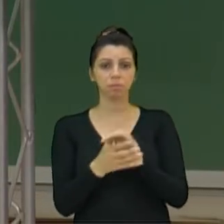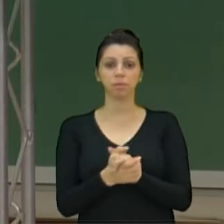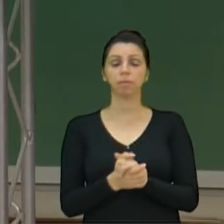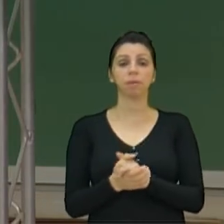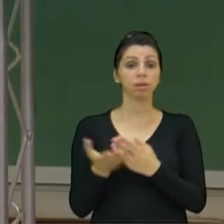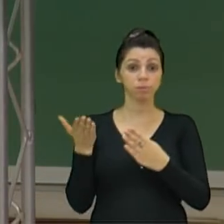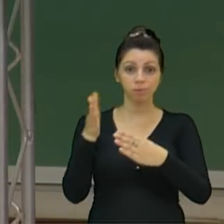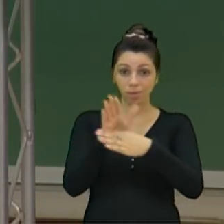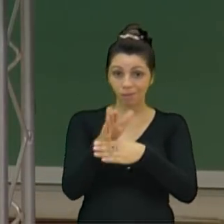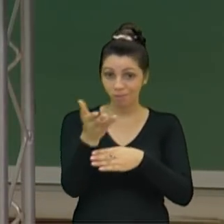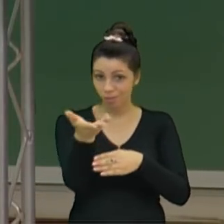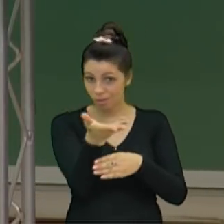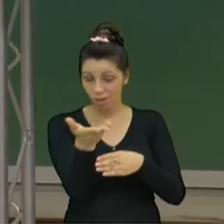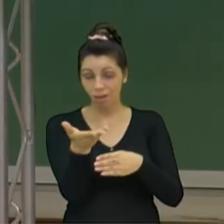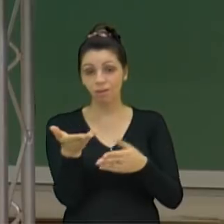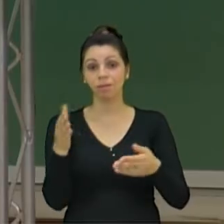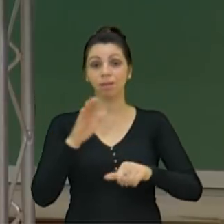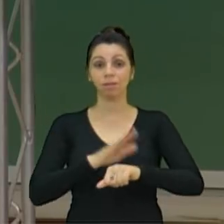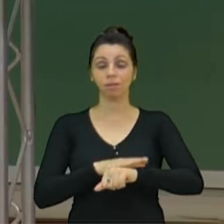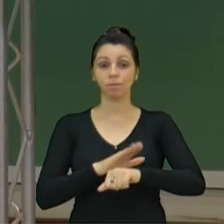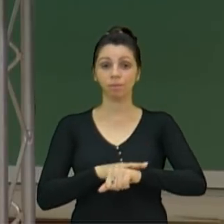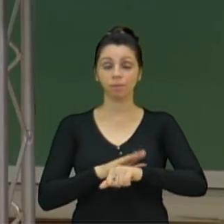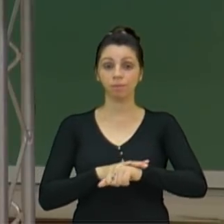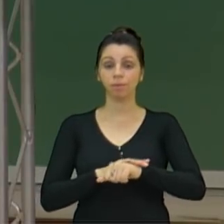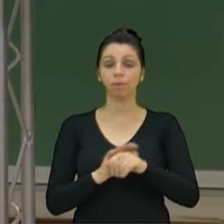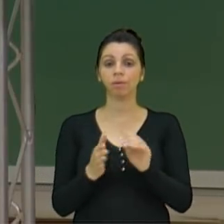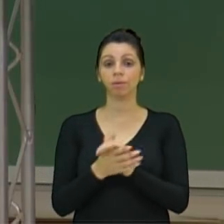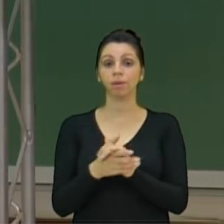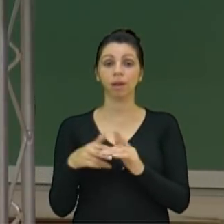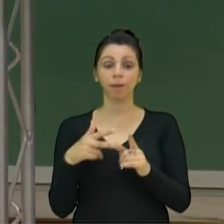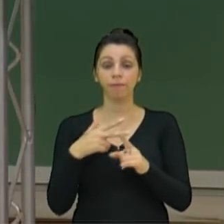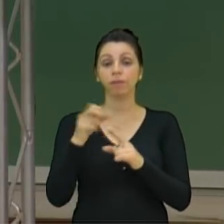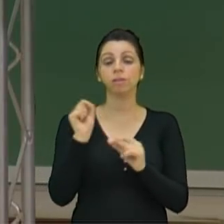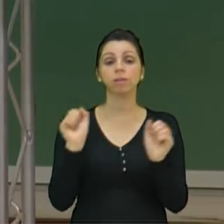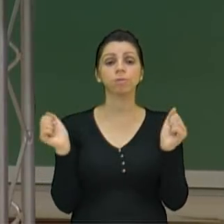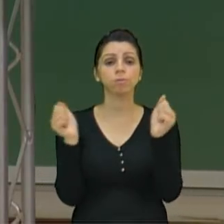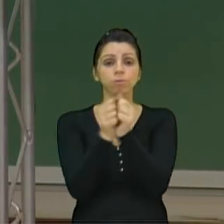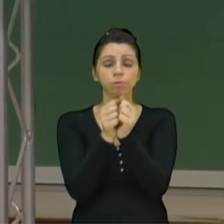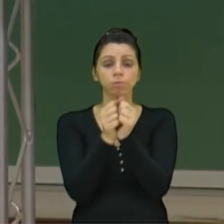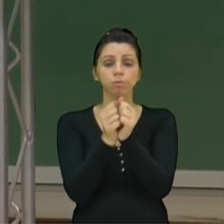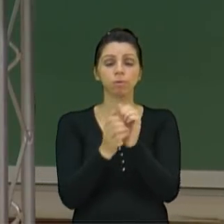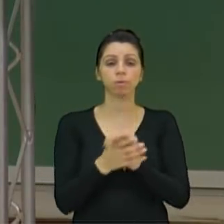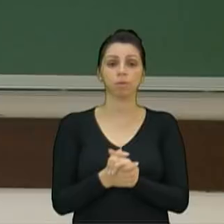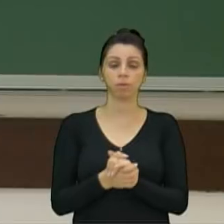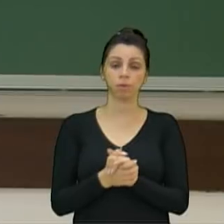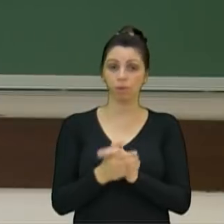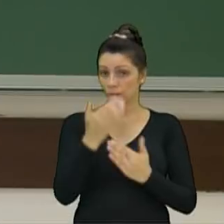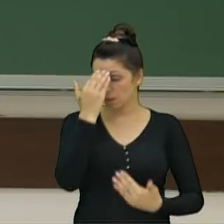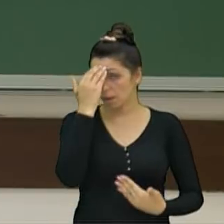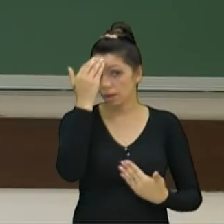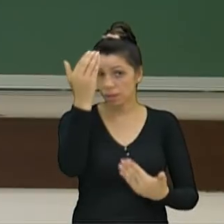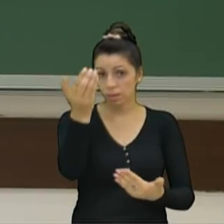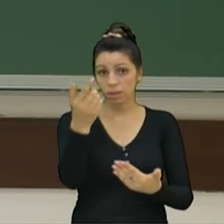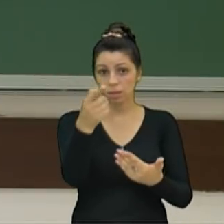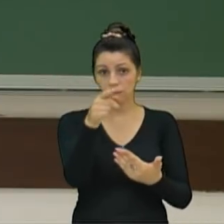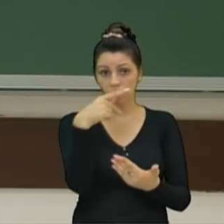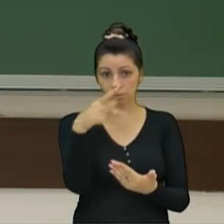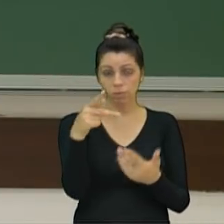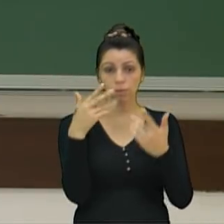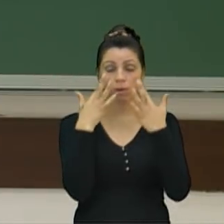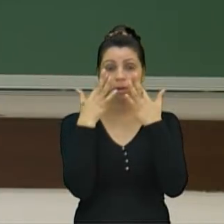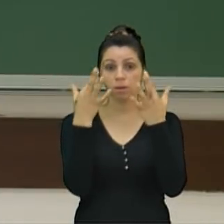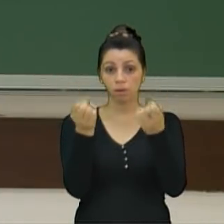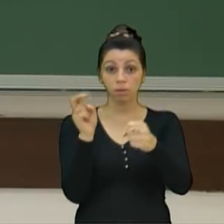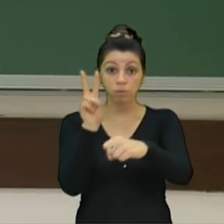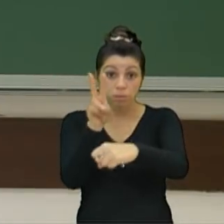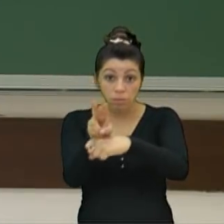para ajudar vocês neste momento, para superarmos isso tudo juntos, tá? Agradeço mais uma vez a sua atenção, se